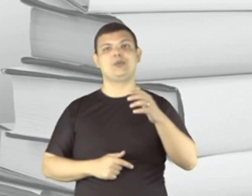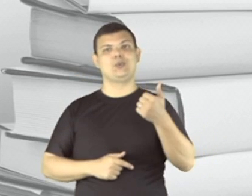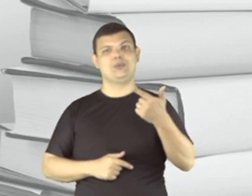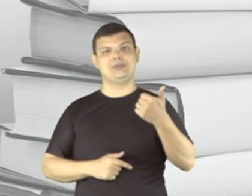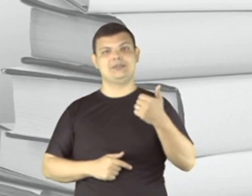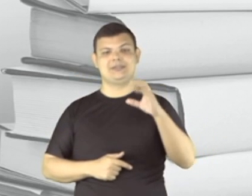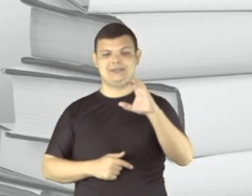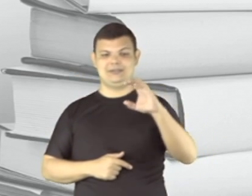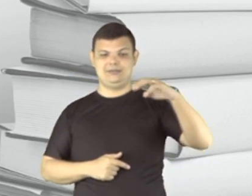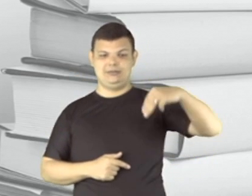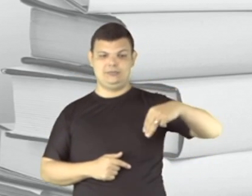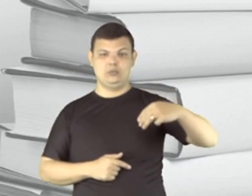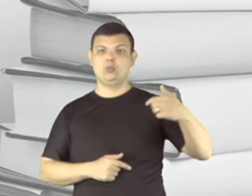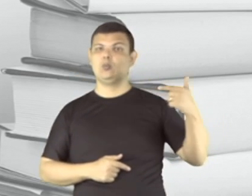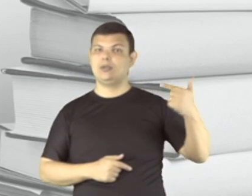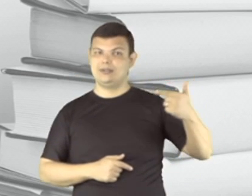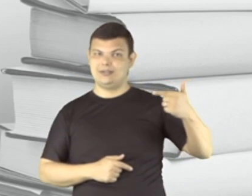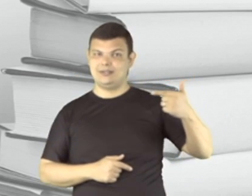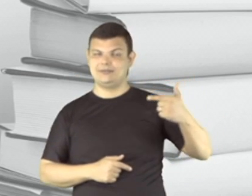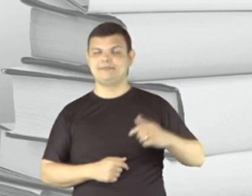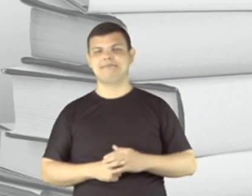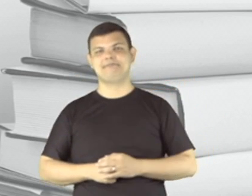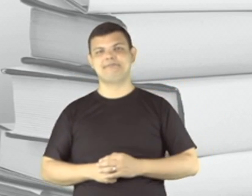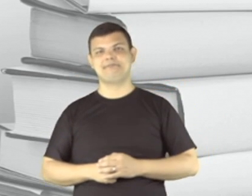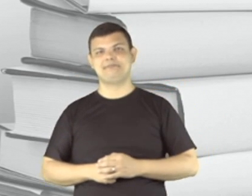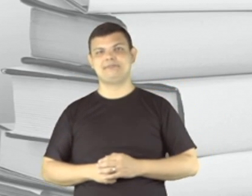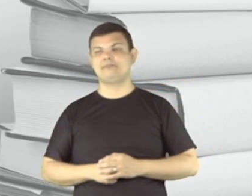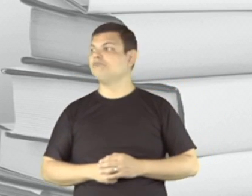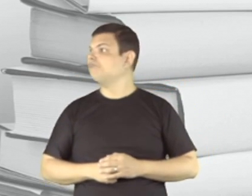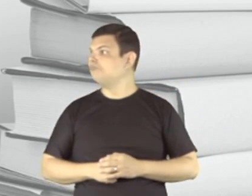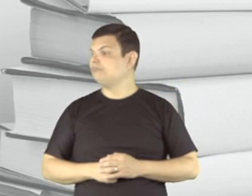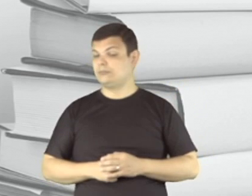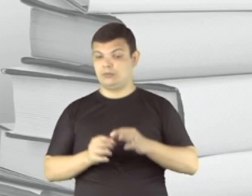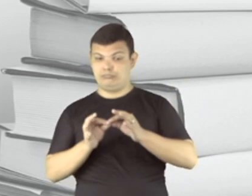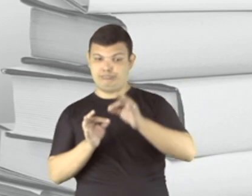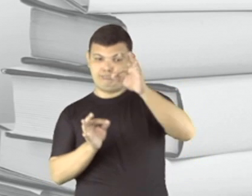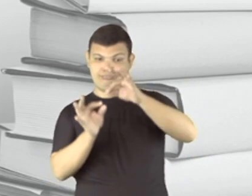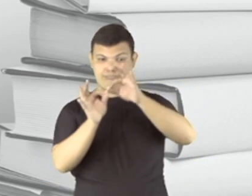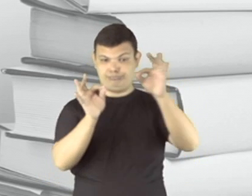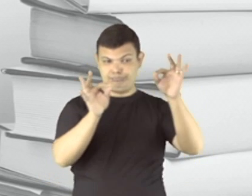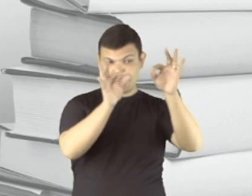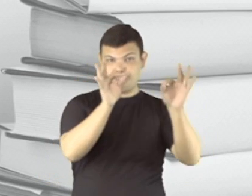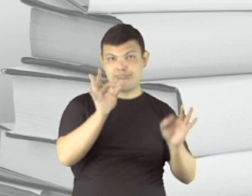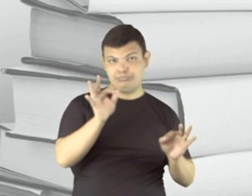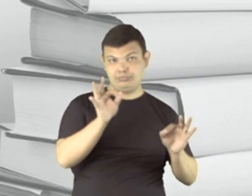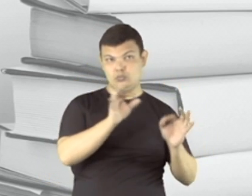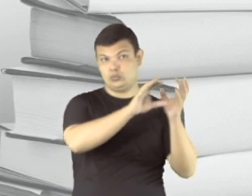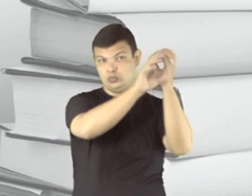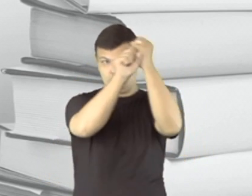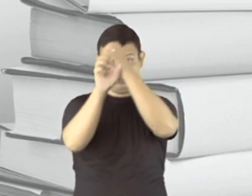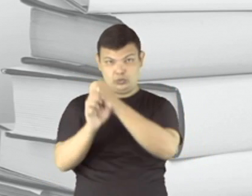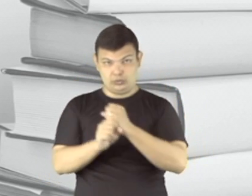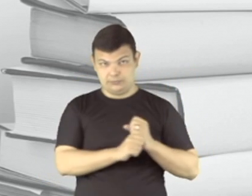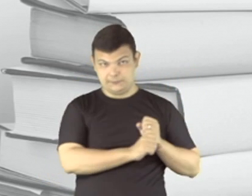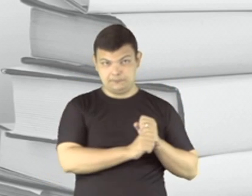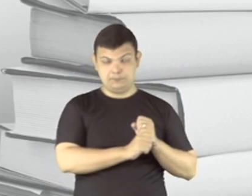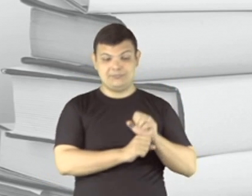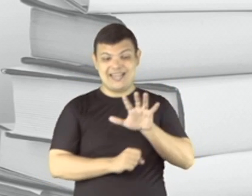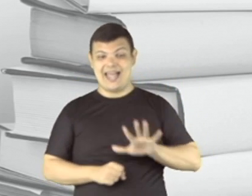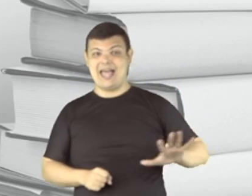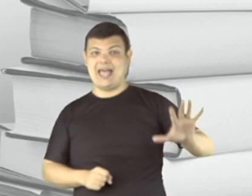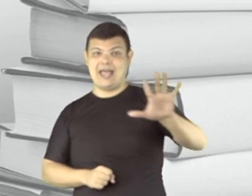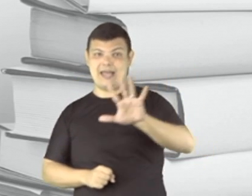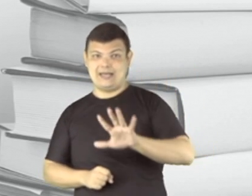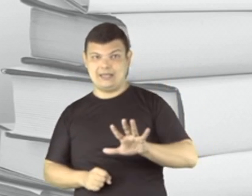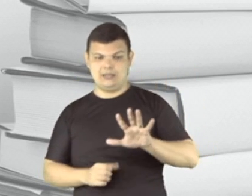quadradinhos, 12 centímetros quadrados. Ou seja, o perímetro é o meu contorno, a medida do contorno, e a área a medida